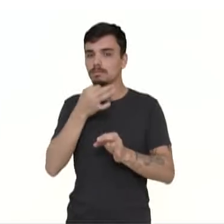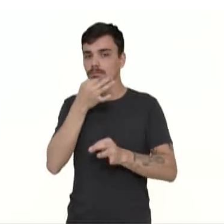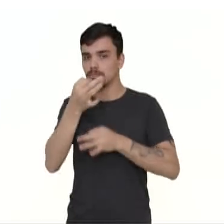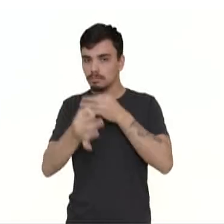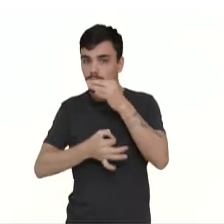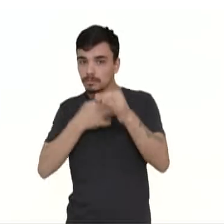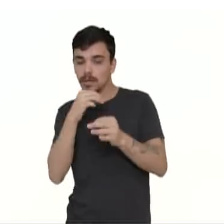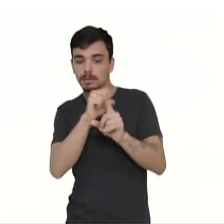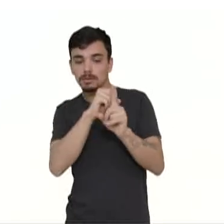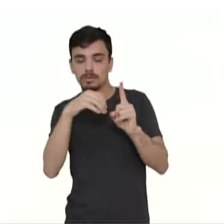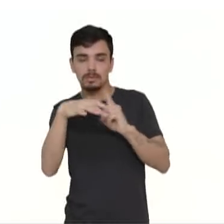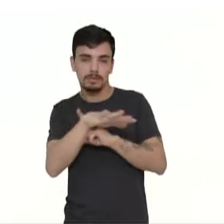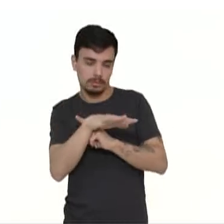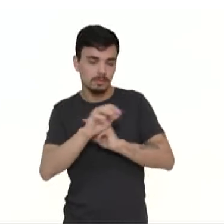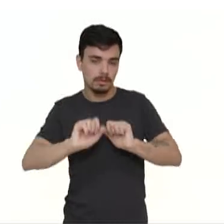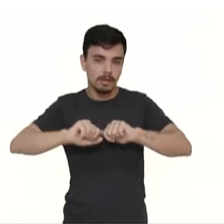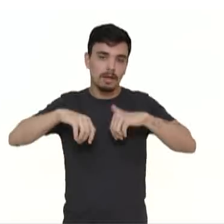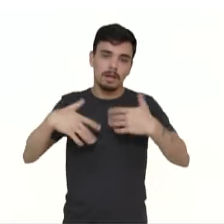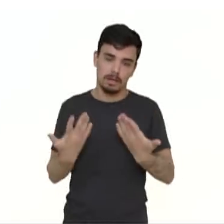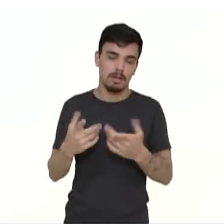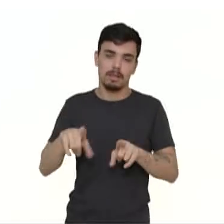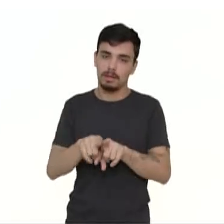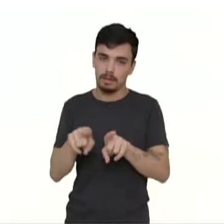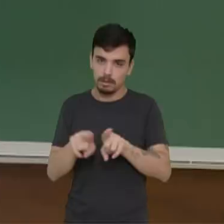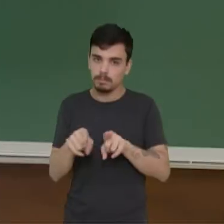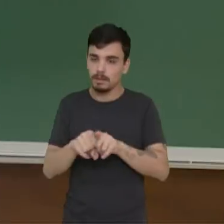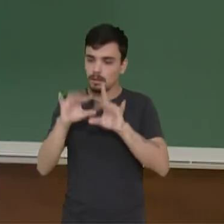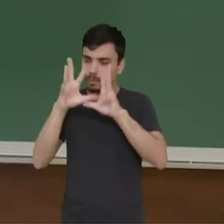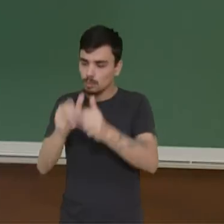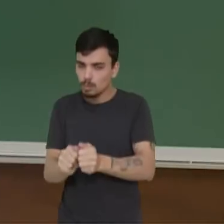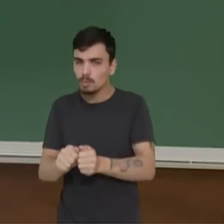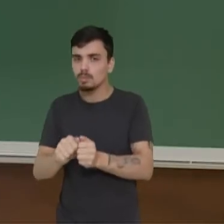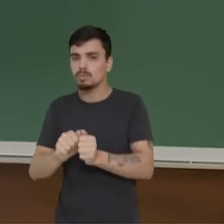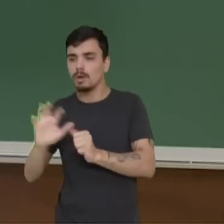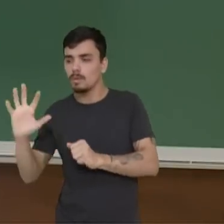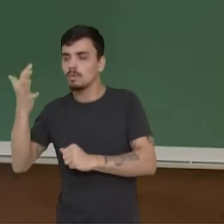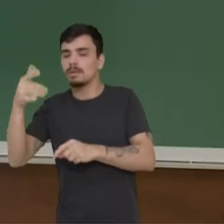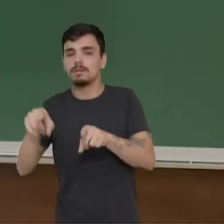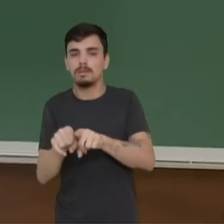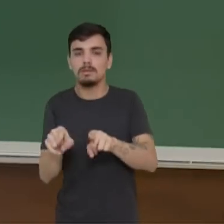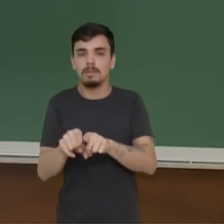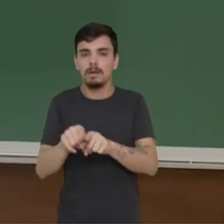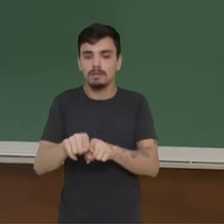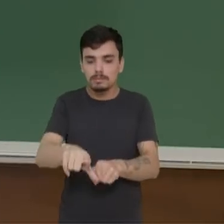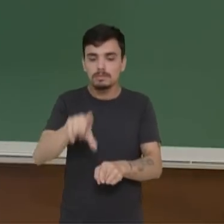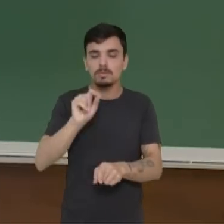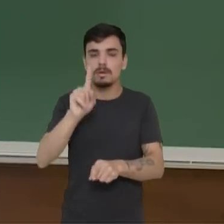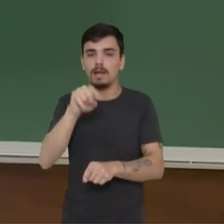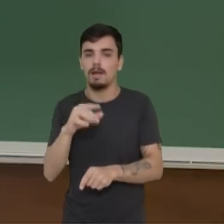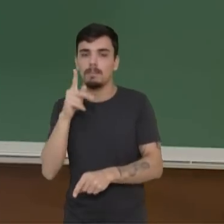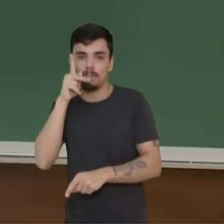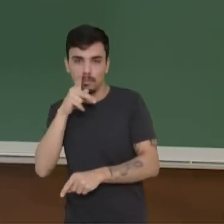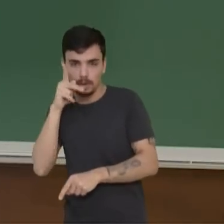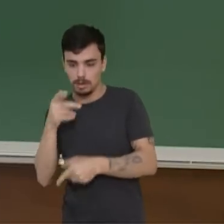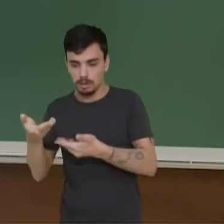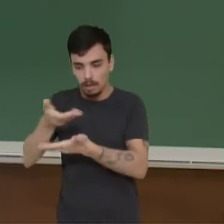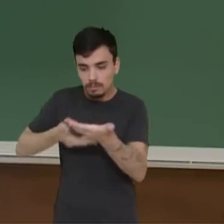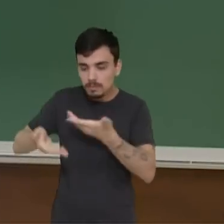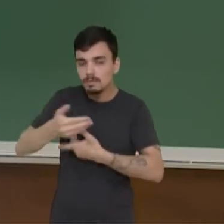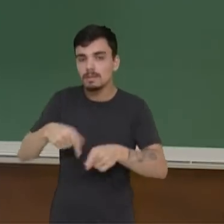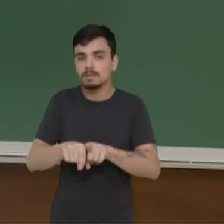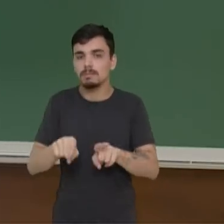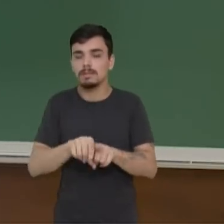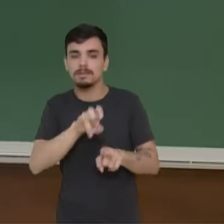social, né? Embora todas as nossas ações e as nossas decisões sejam políticas, né? Cada atitude que nós temos a partir do momento